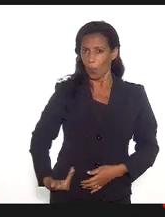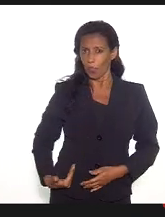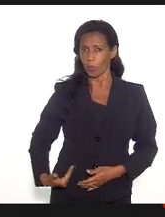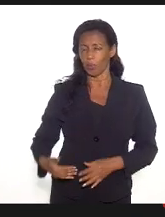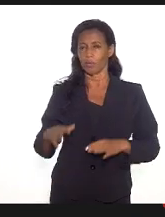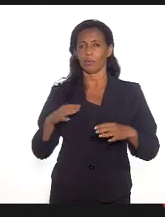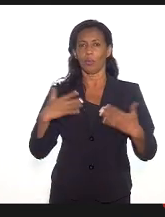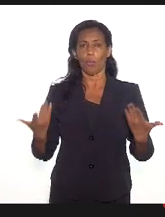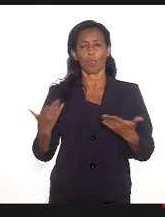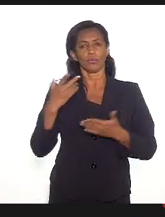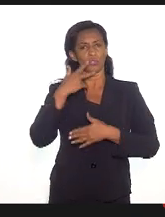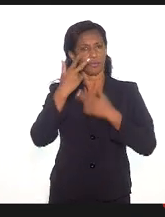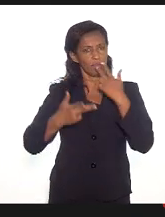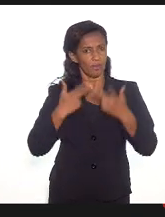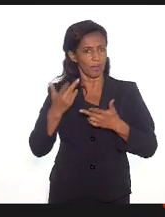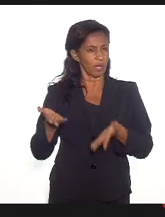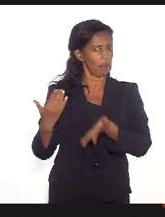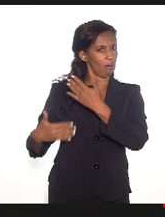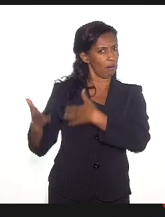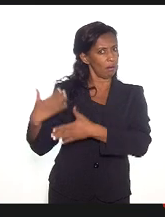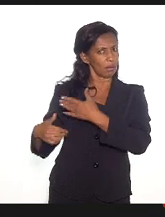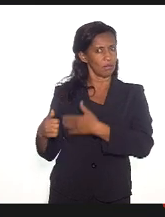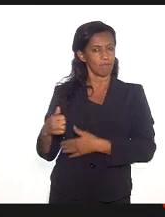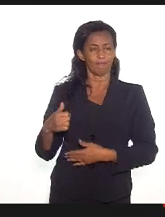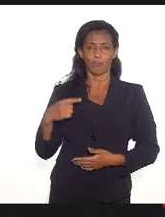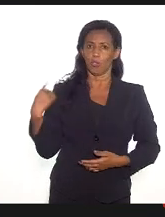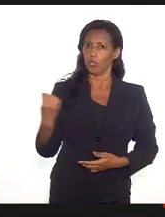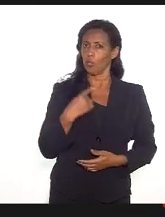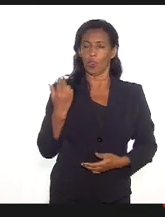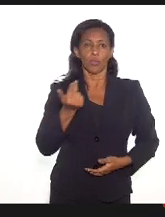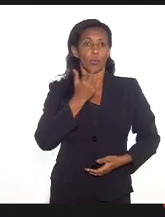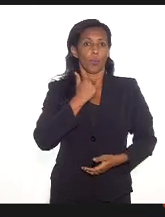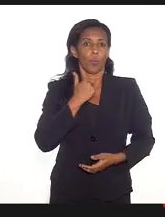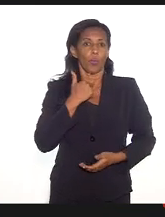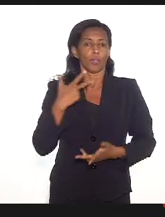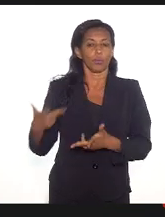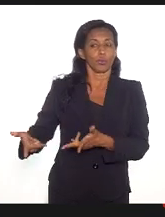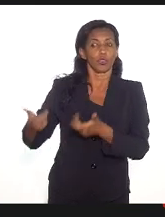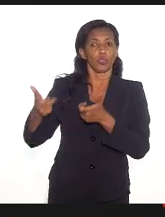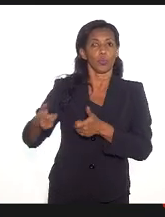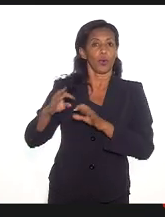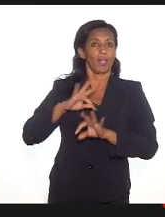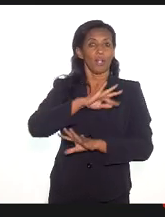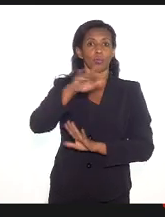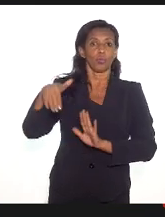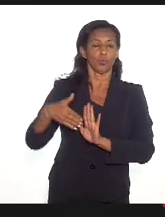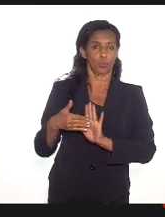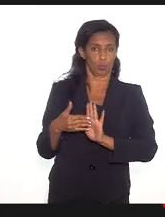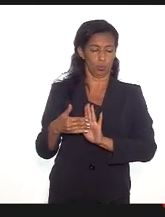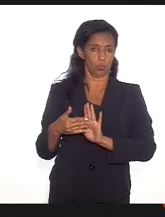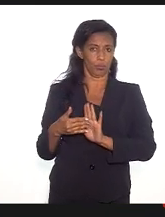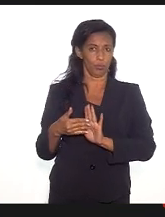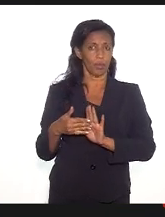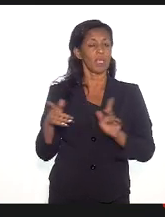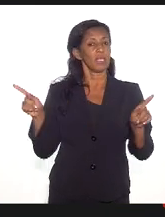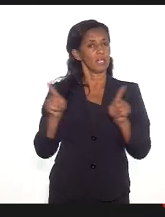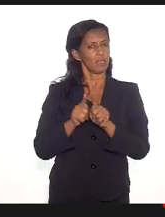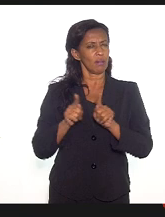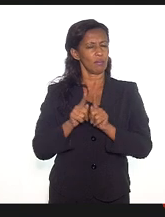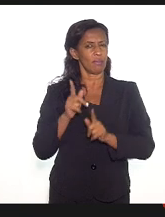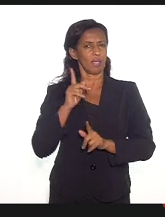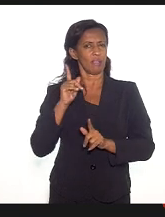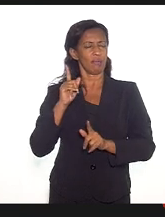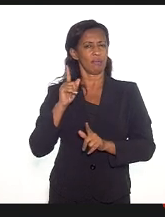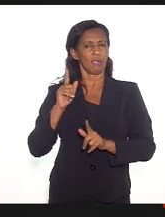aqui anteriormente, nós não vamos poder explorar todo esse potencial. Eu gostaria de sintetizar